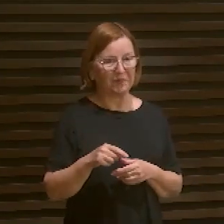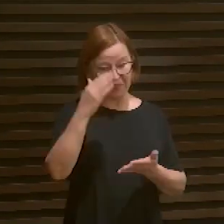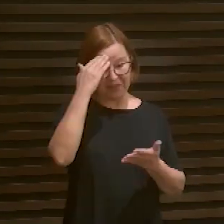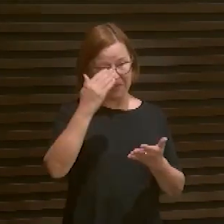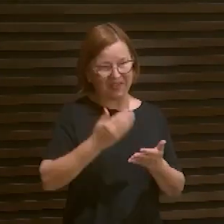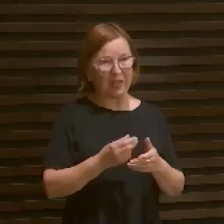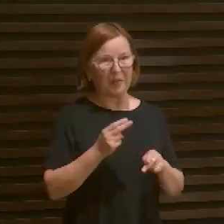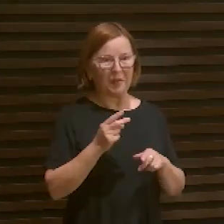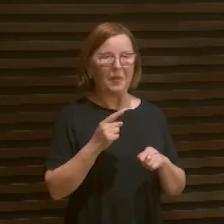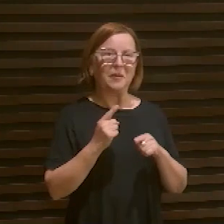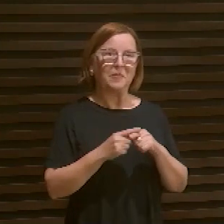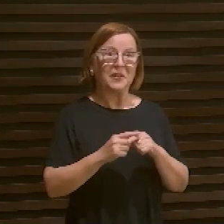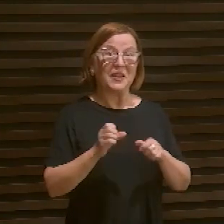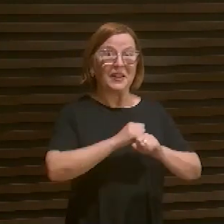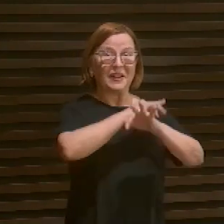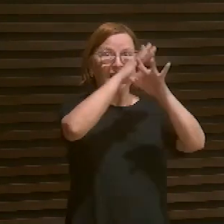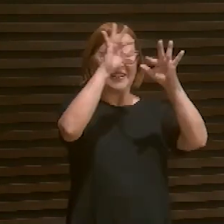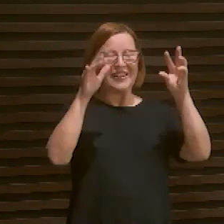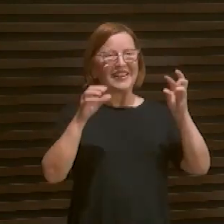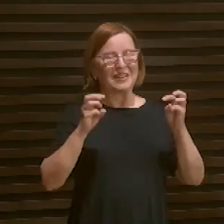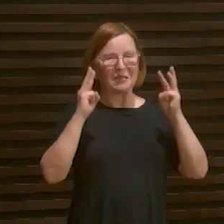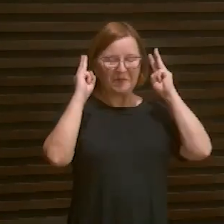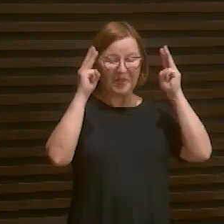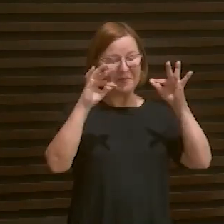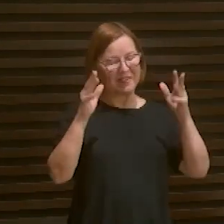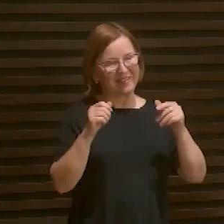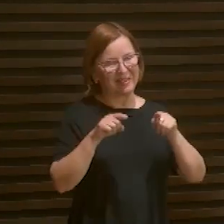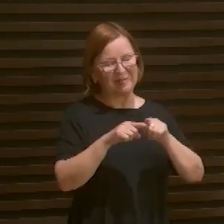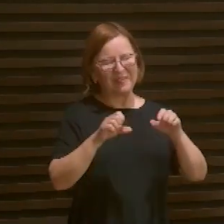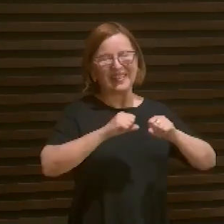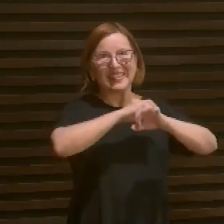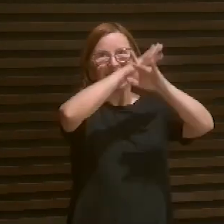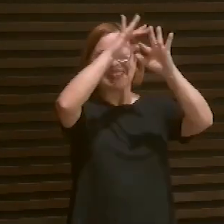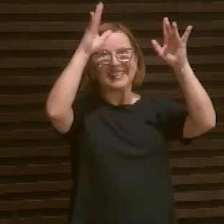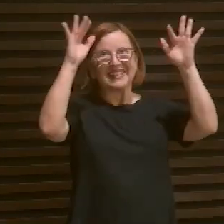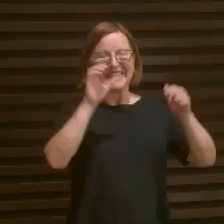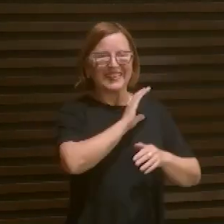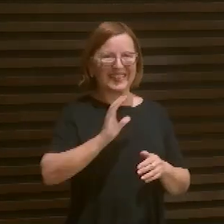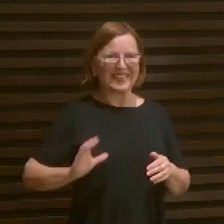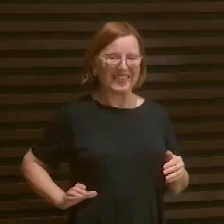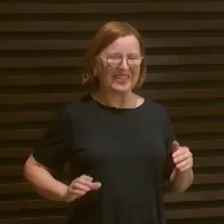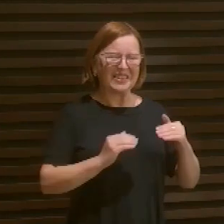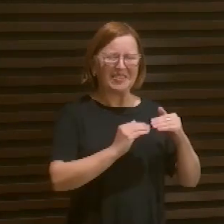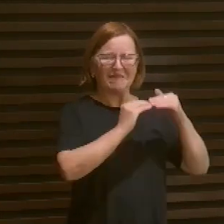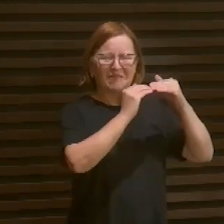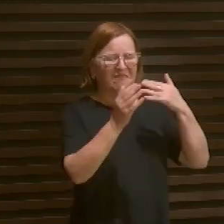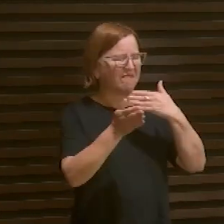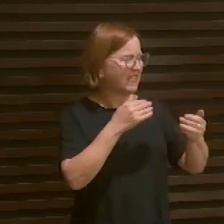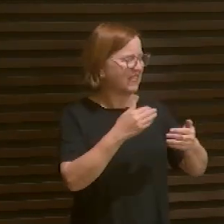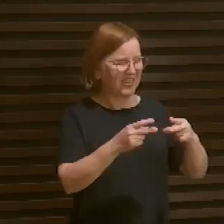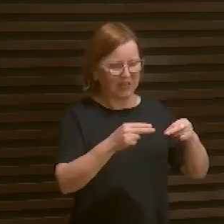maravilhosa, mas a glória de Cristo é superior a qualquer coisa neste